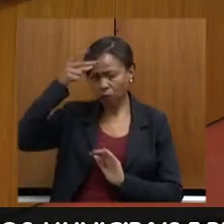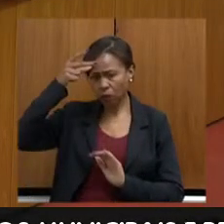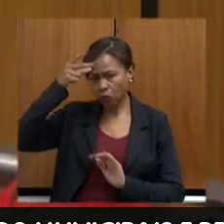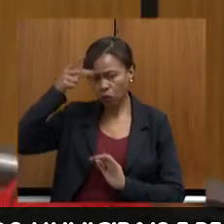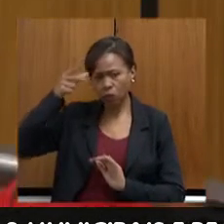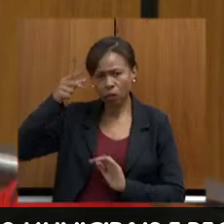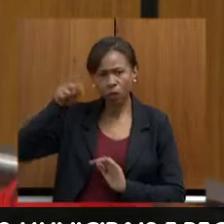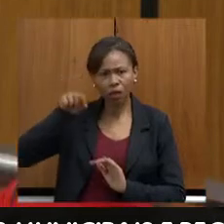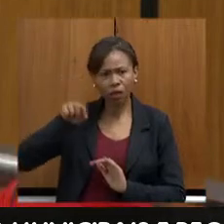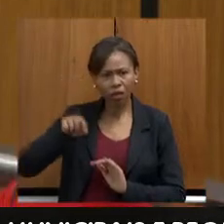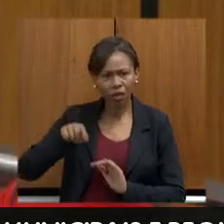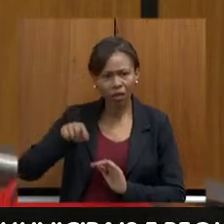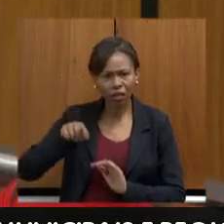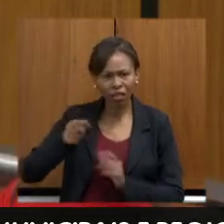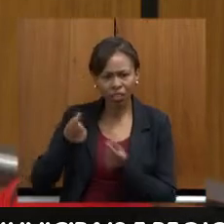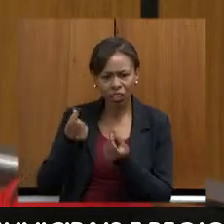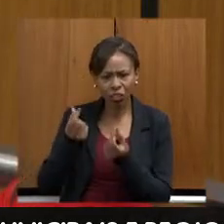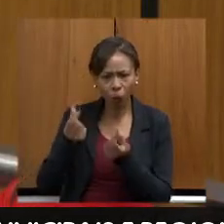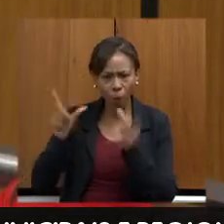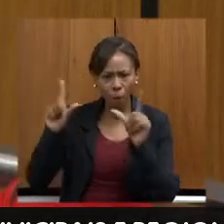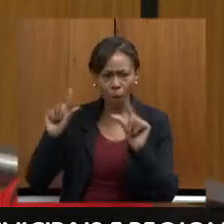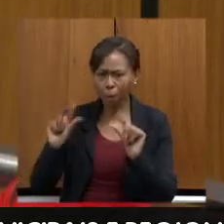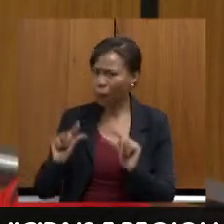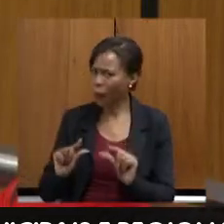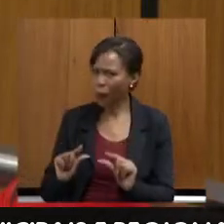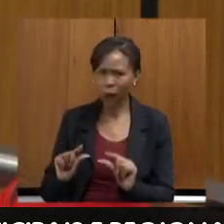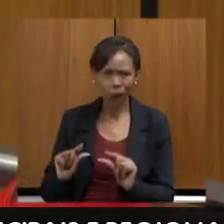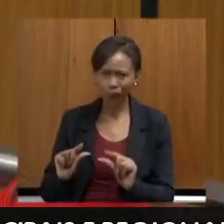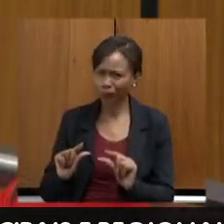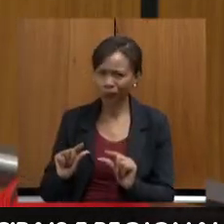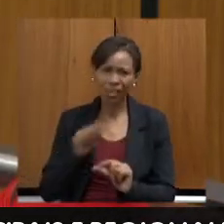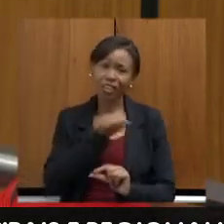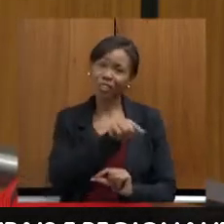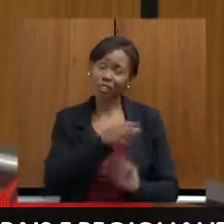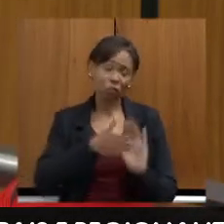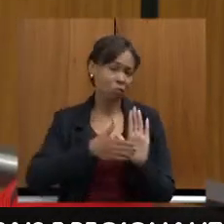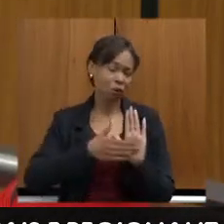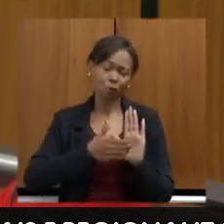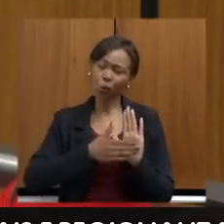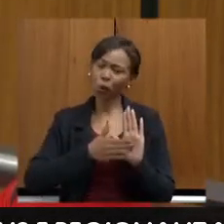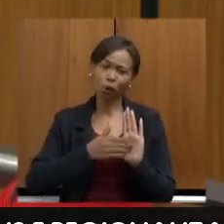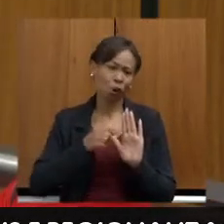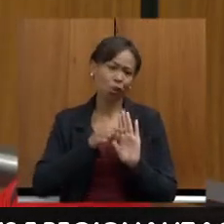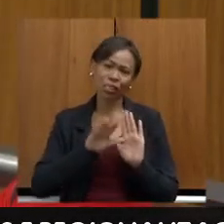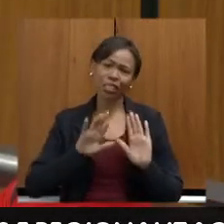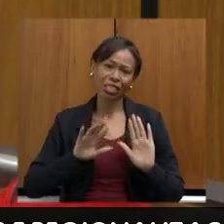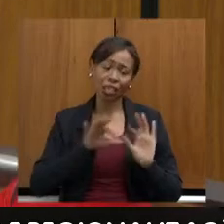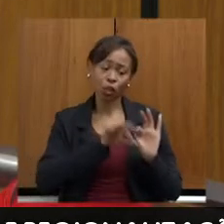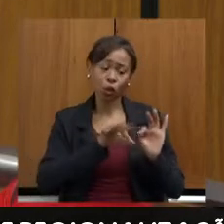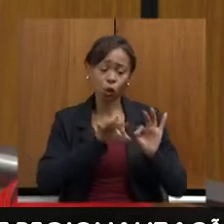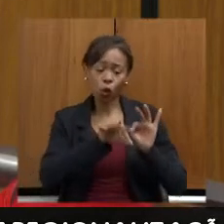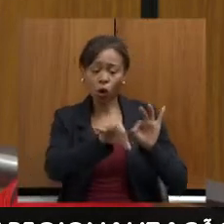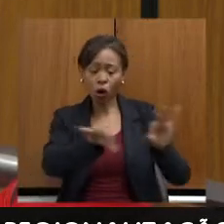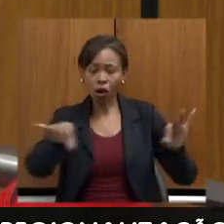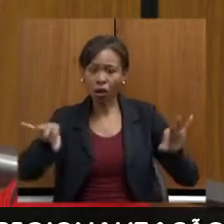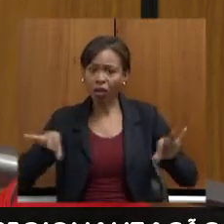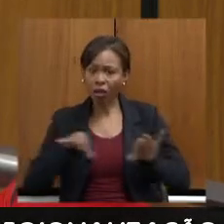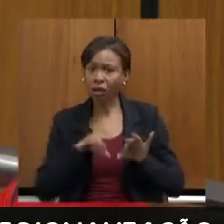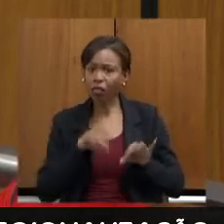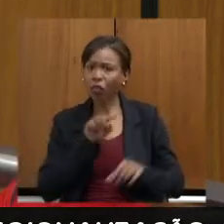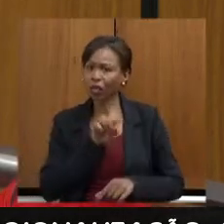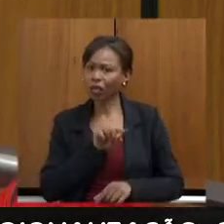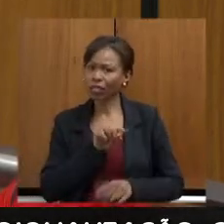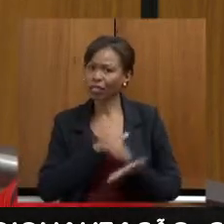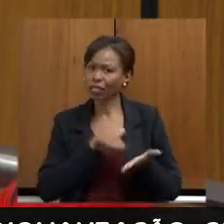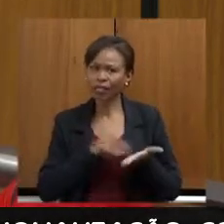proposta com menor custo do que a proposta apresentada pela pelo traçado da secretaria